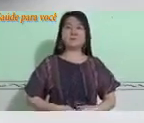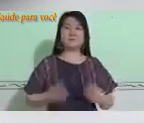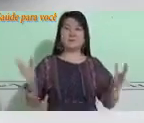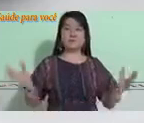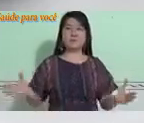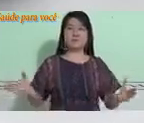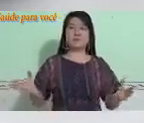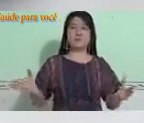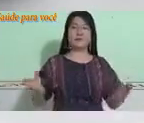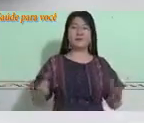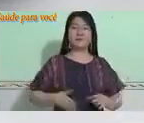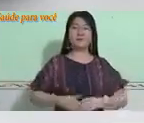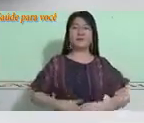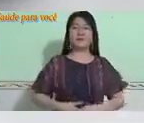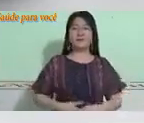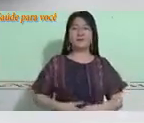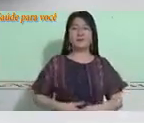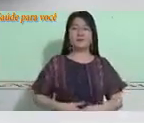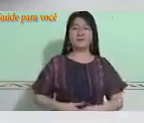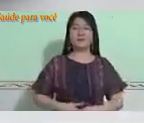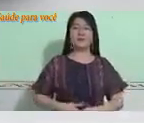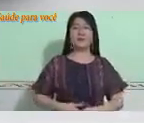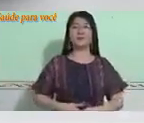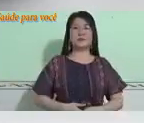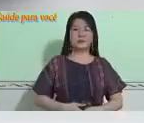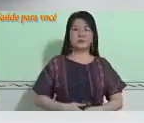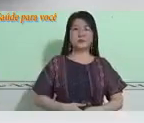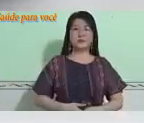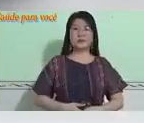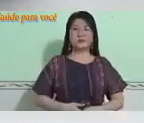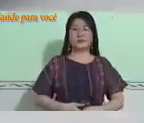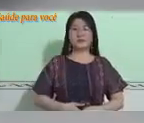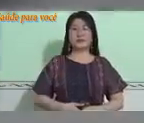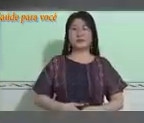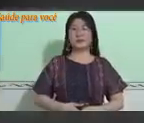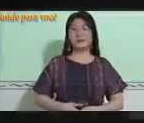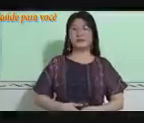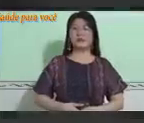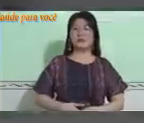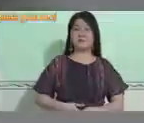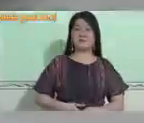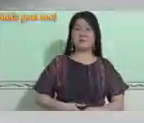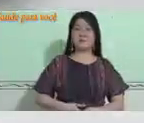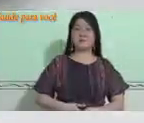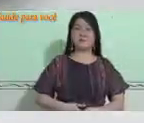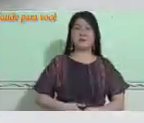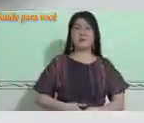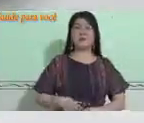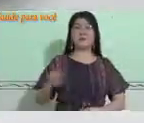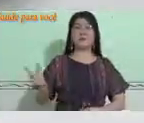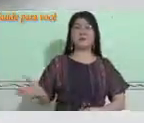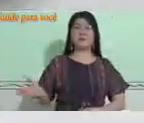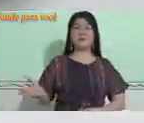ALONGAMENTOS. Os exercícios de alongamento podem ser feitos em casa todos os dias, são muito úteis para aliviar o